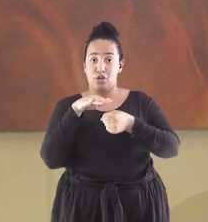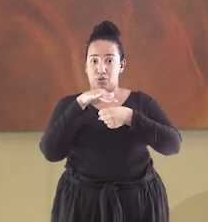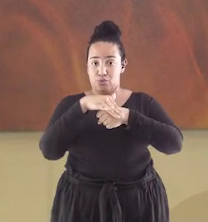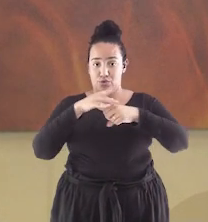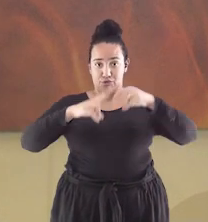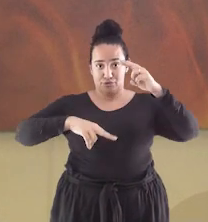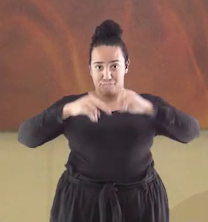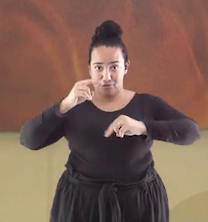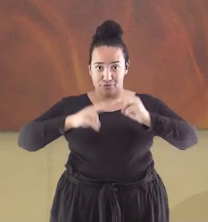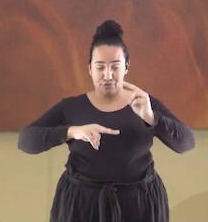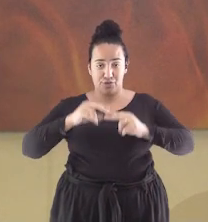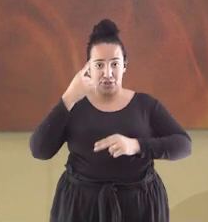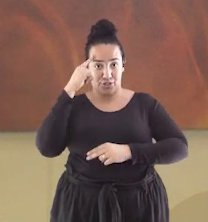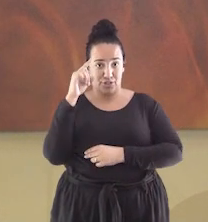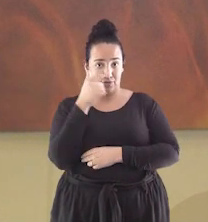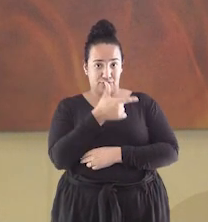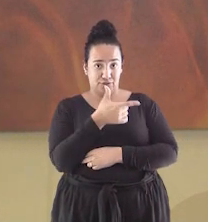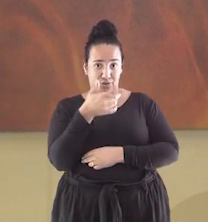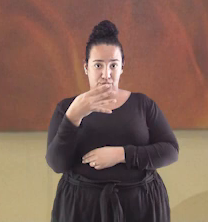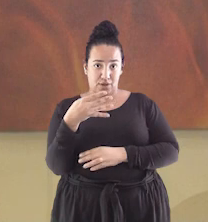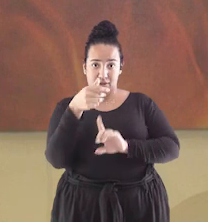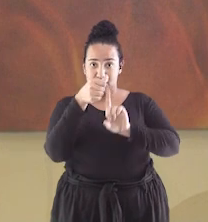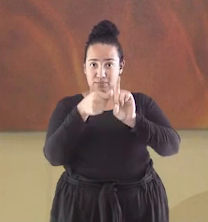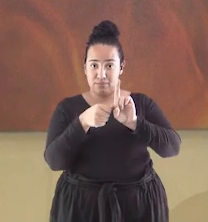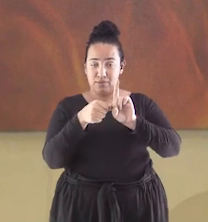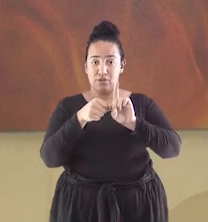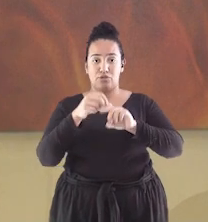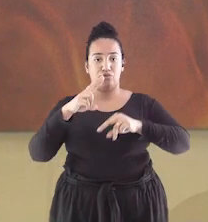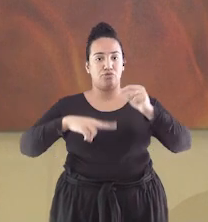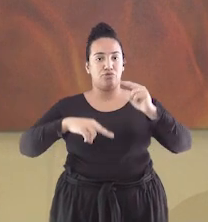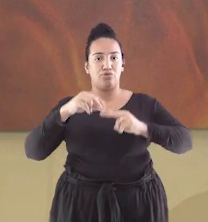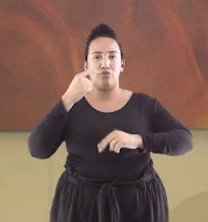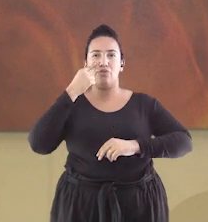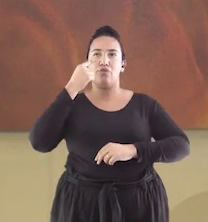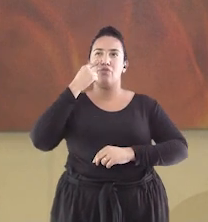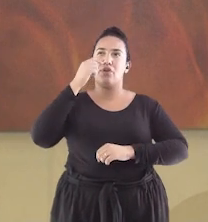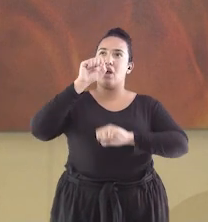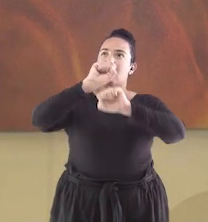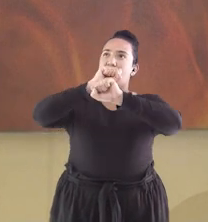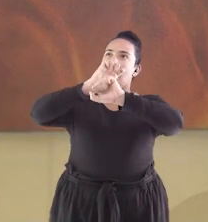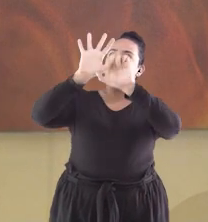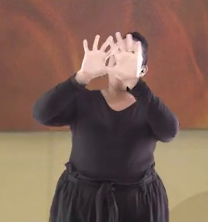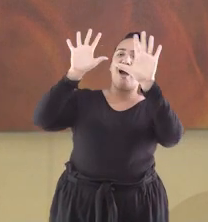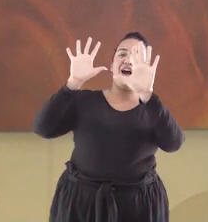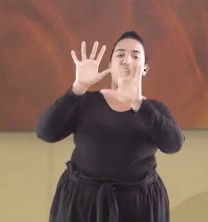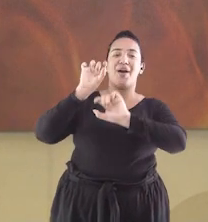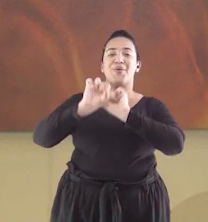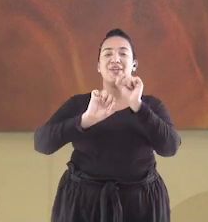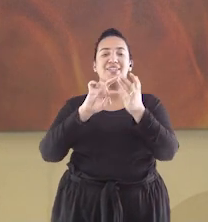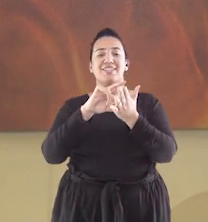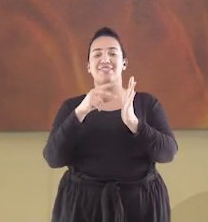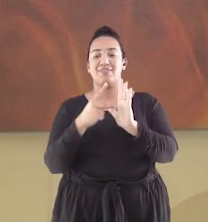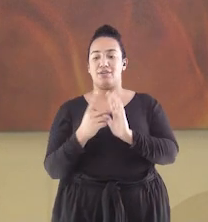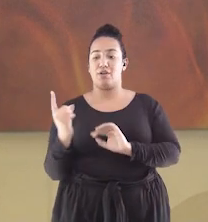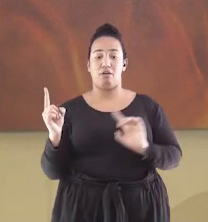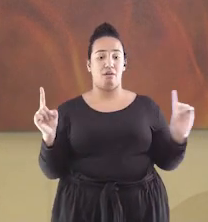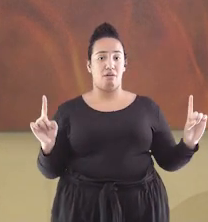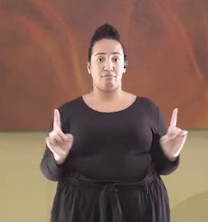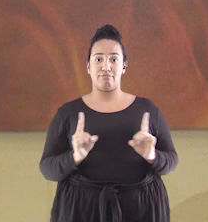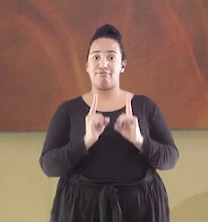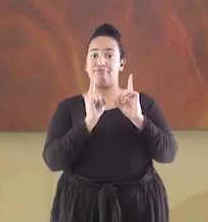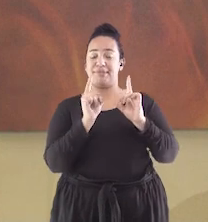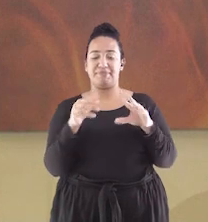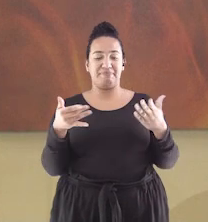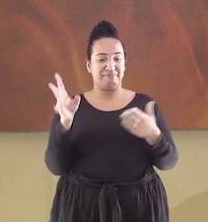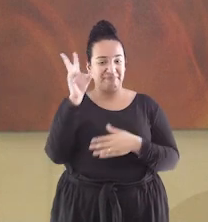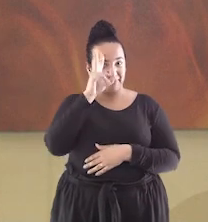João, 24 de junho, é possível ver um clarão no céu. É o Pássaro de Fogo unindo os dois amantes mais uma vez.